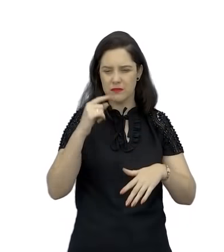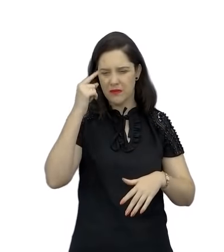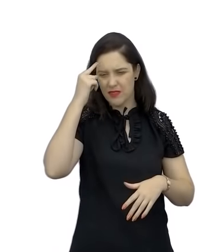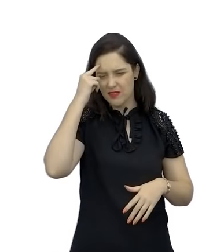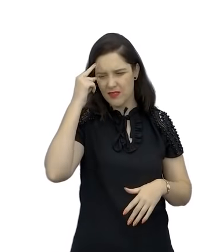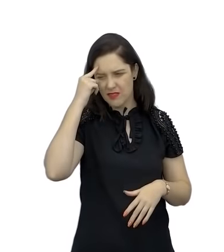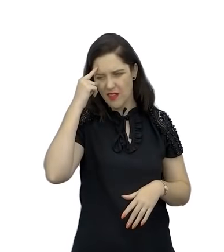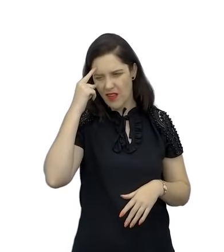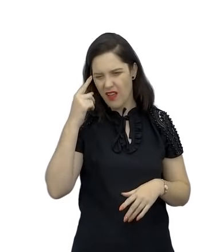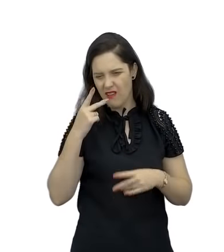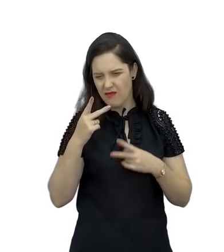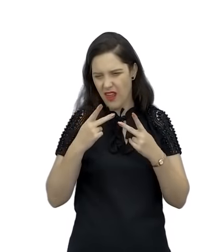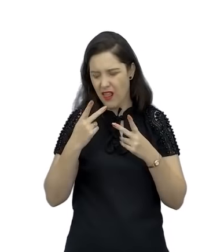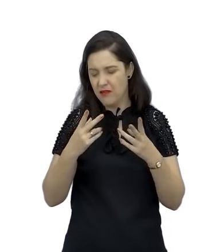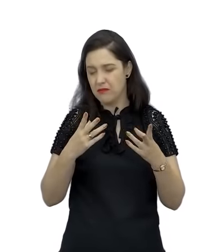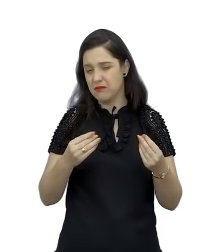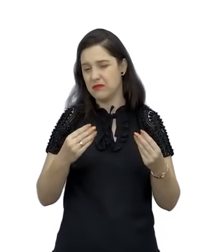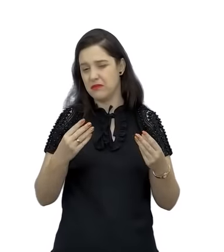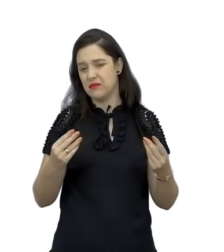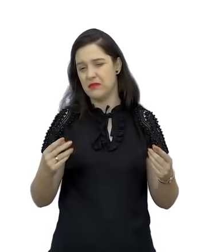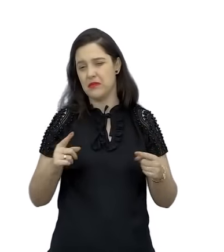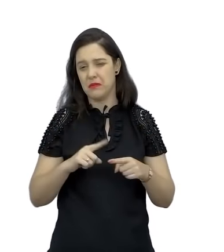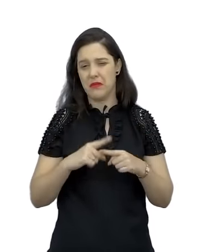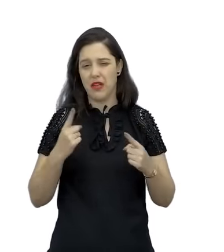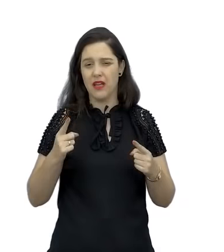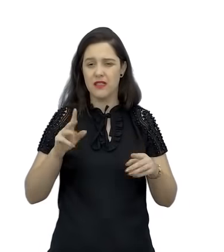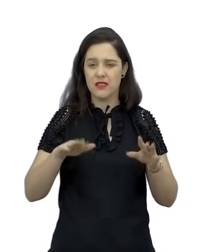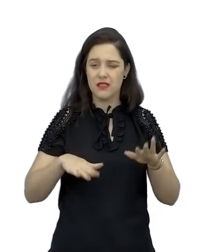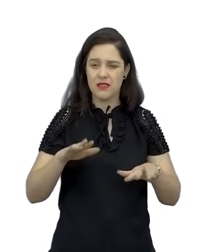do mesmo. Às vezes é muito para alguns